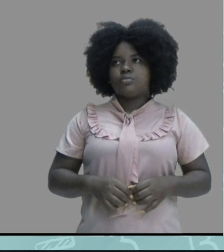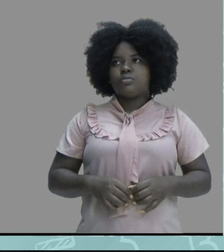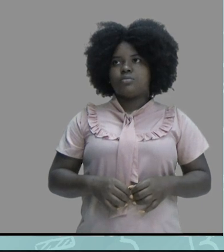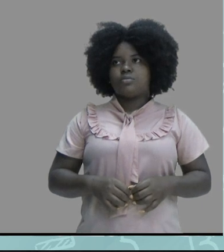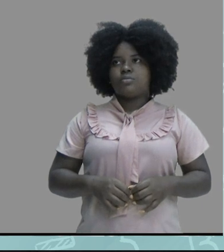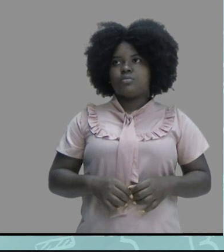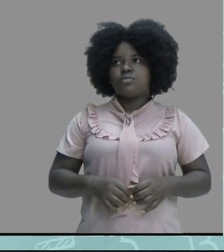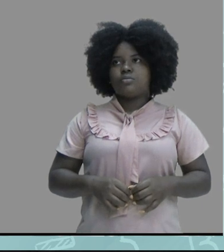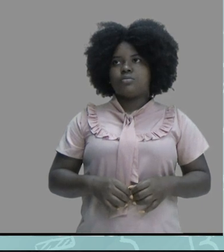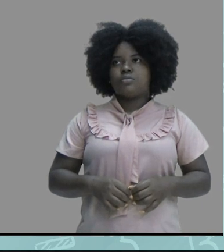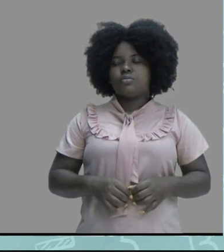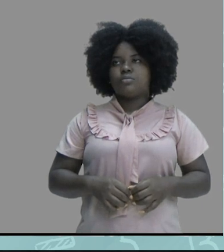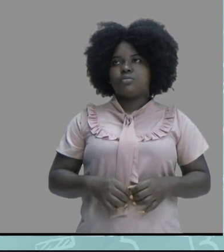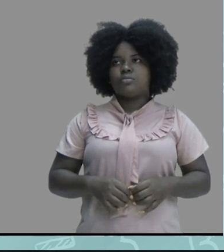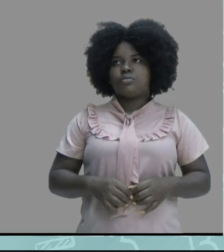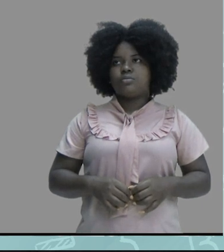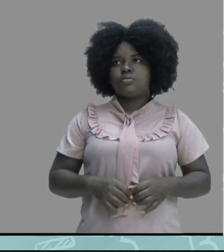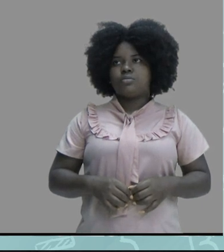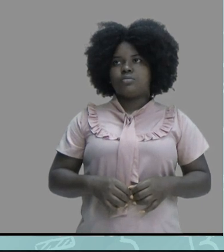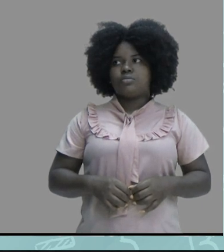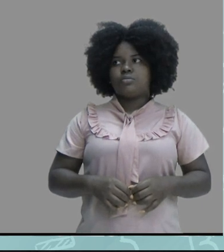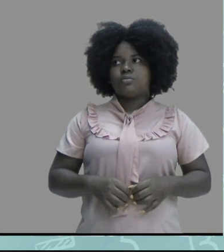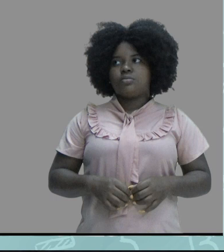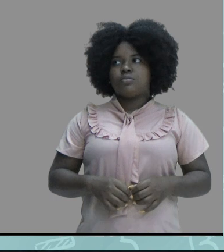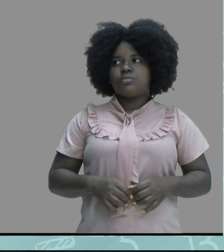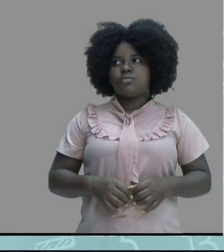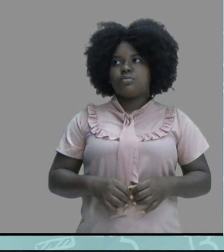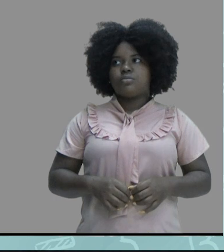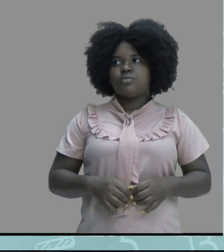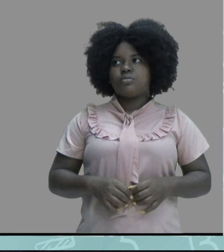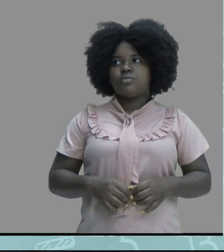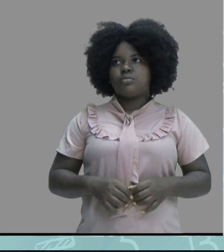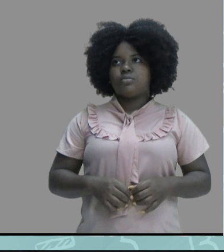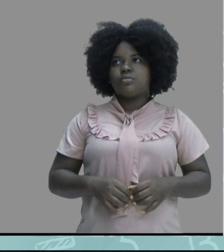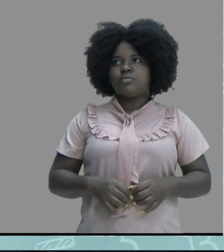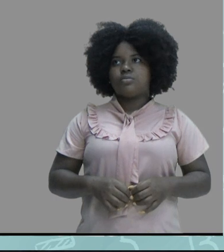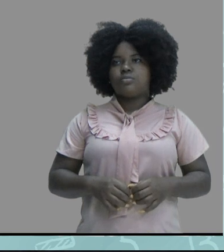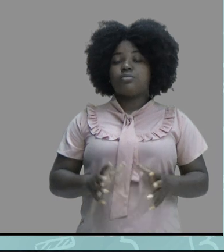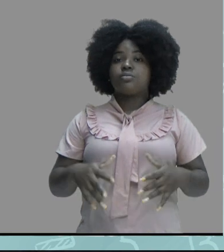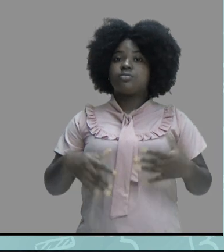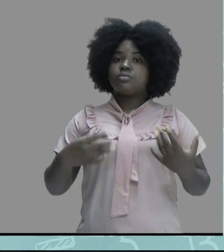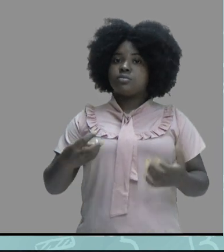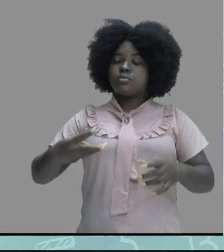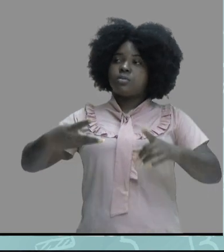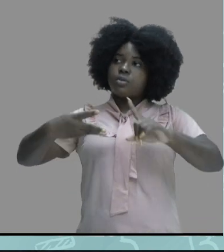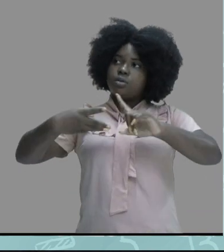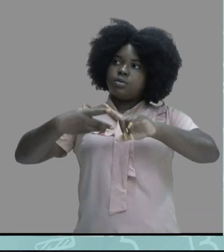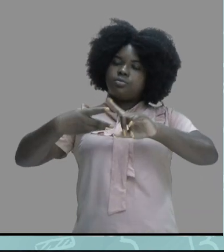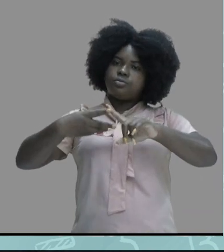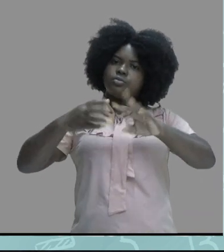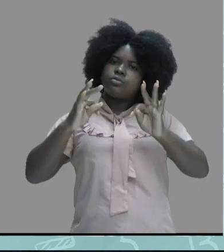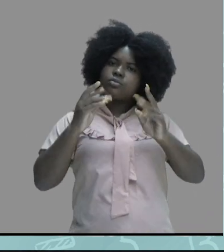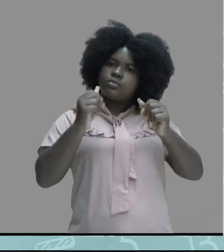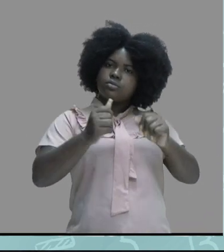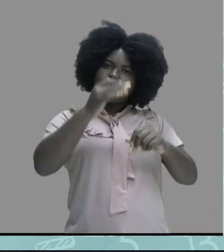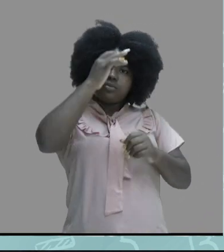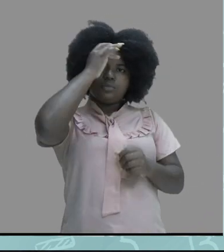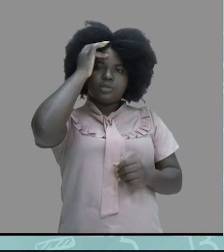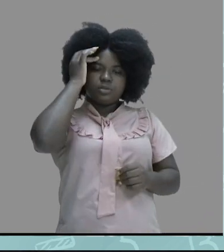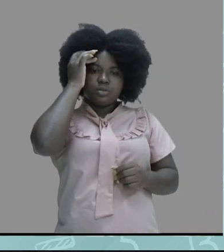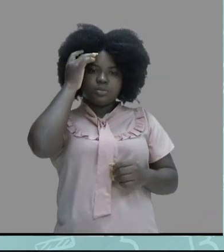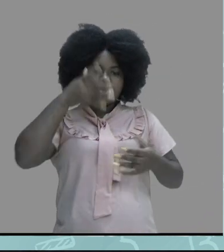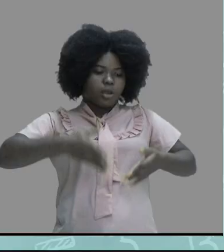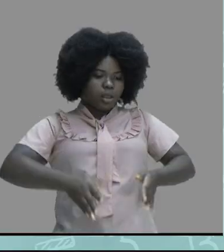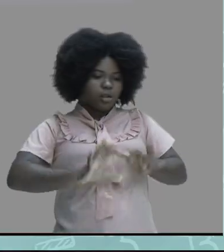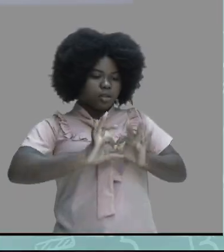iguais, em dignidade e em direitos. Essa ideia aqui, ó, todos os seres humanos nascem